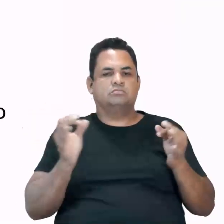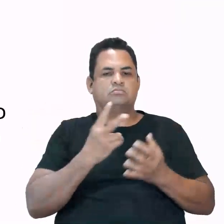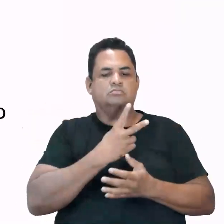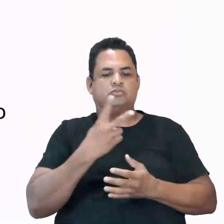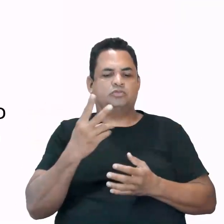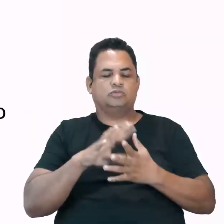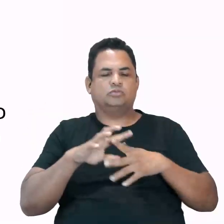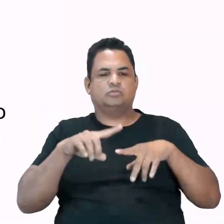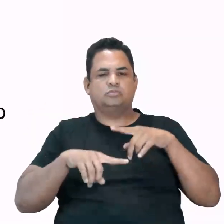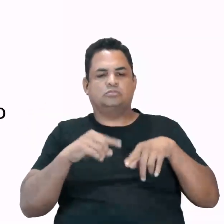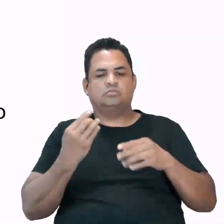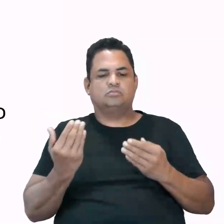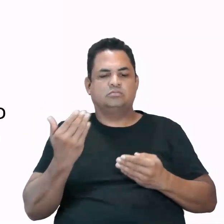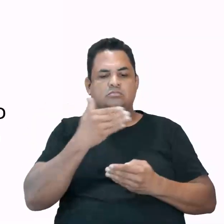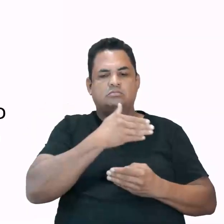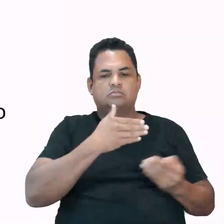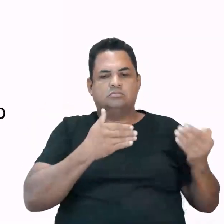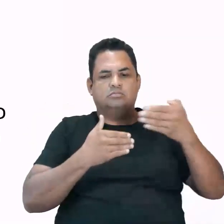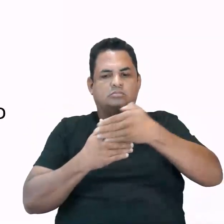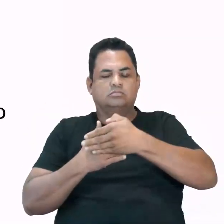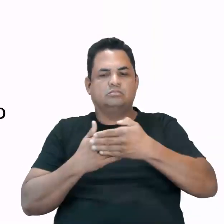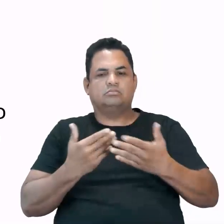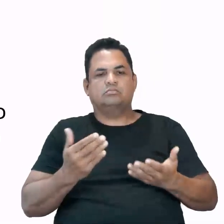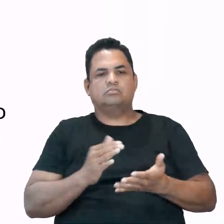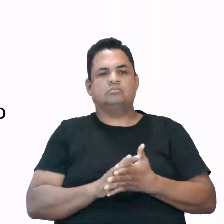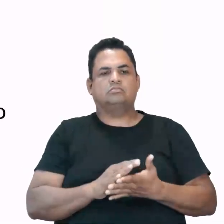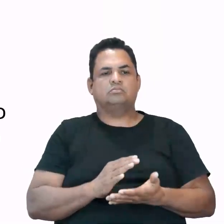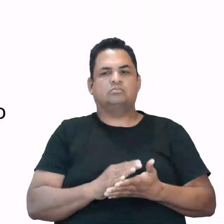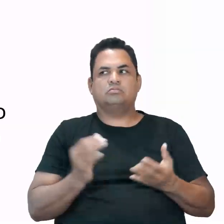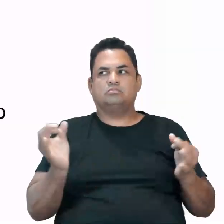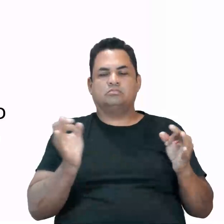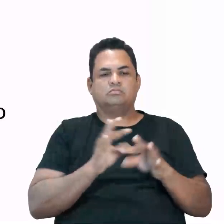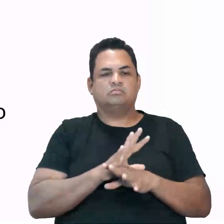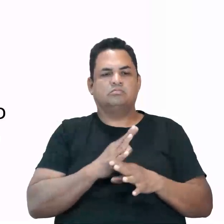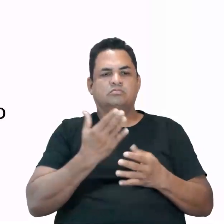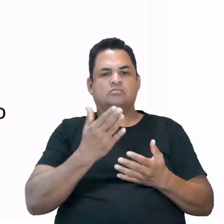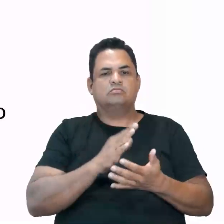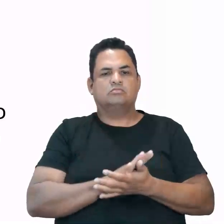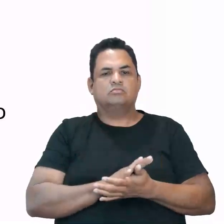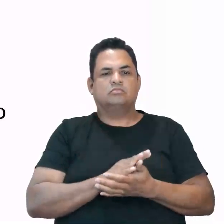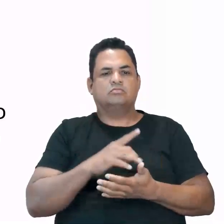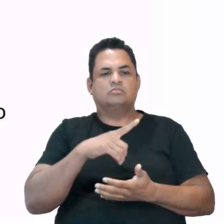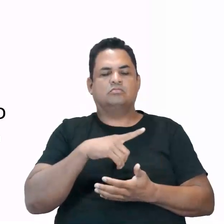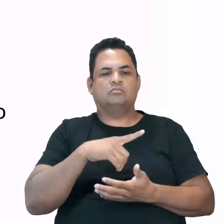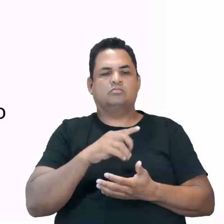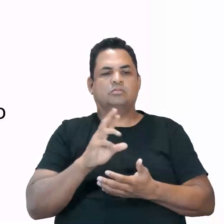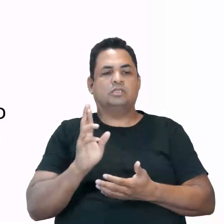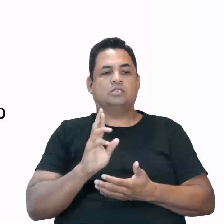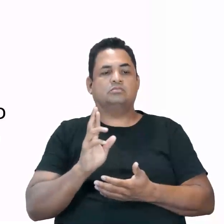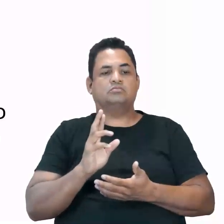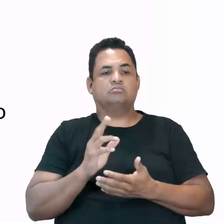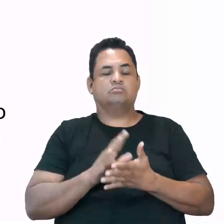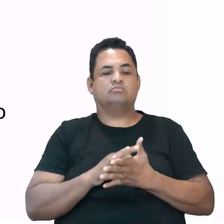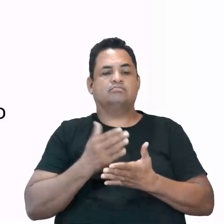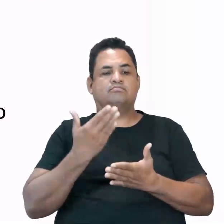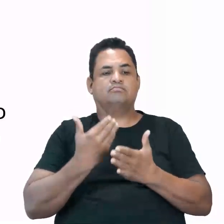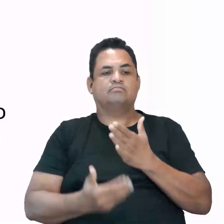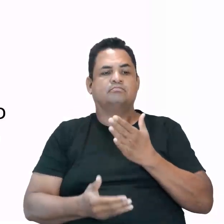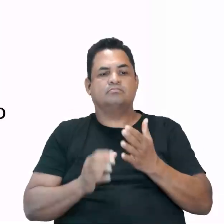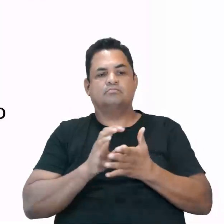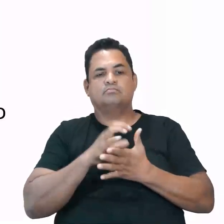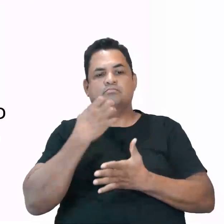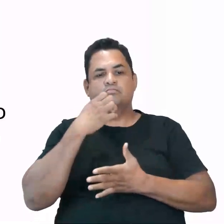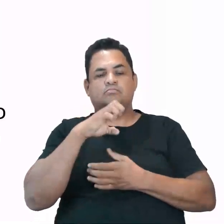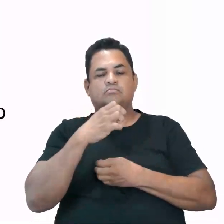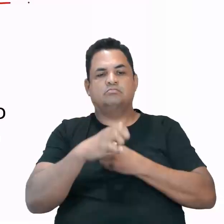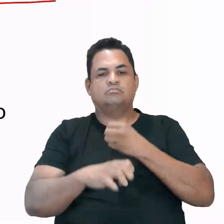né? Um passa para o outro. Então, portanto, fica carregado positivamente quem perdeu o elétron e não quem